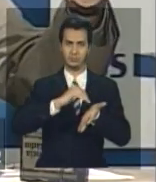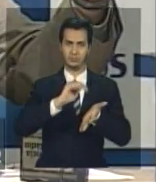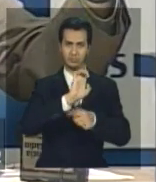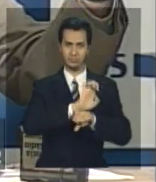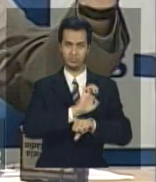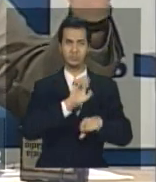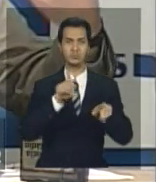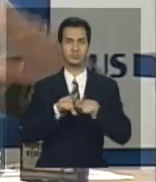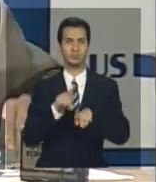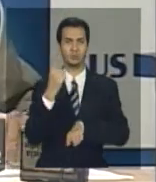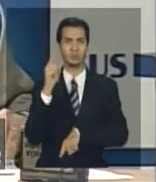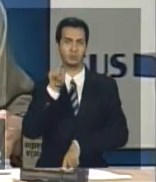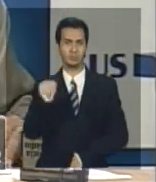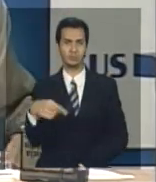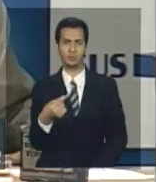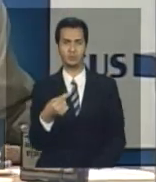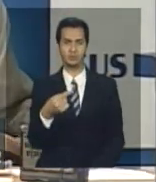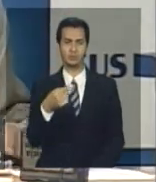aqueles